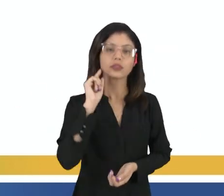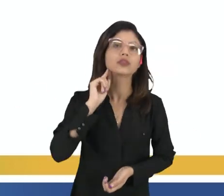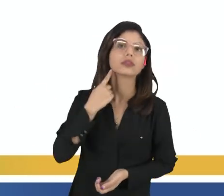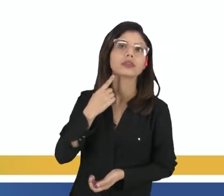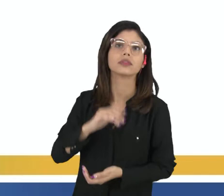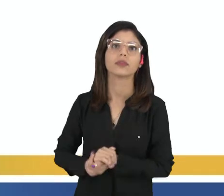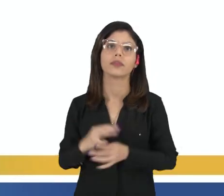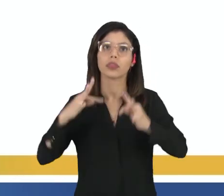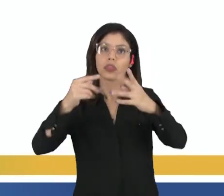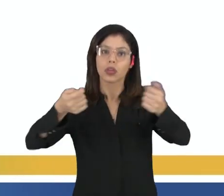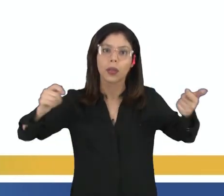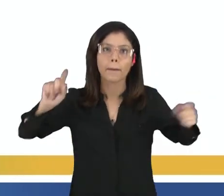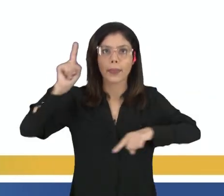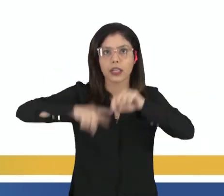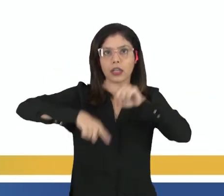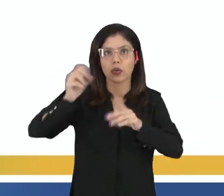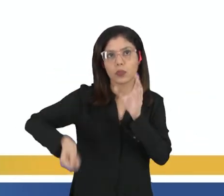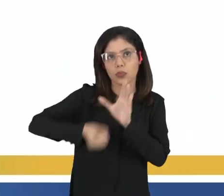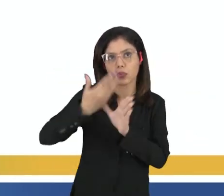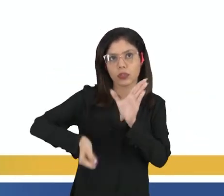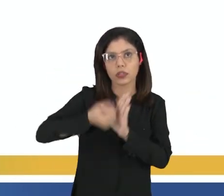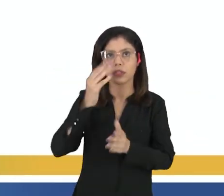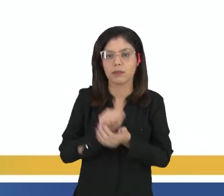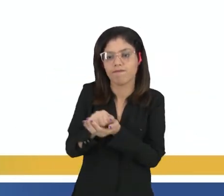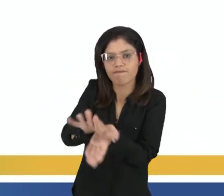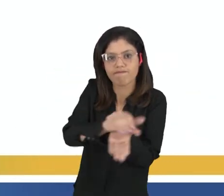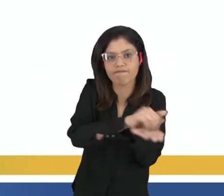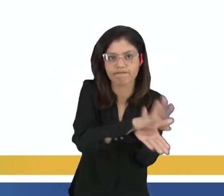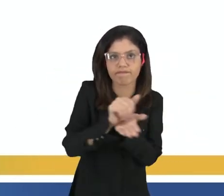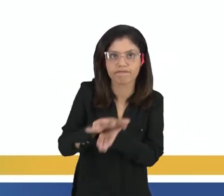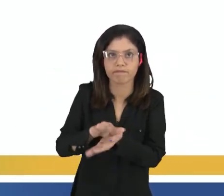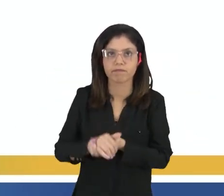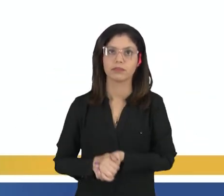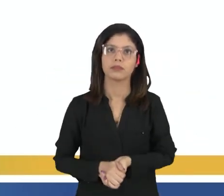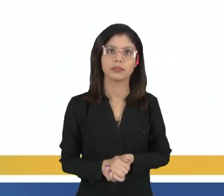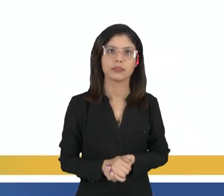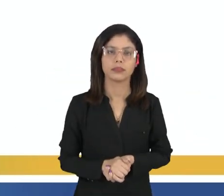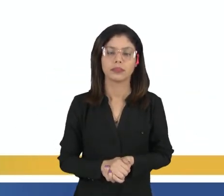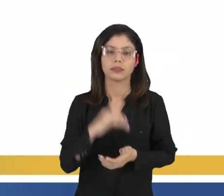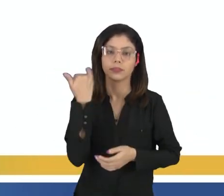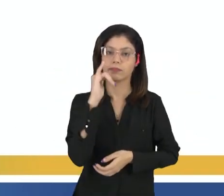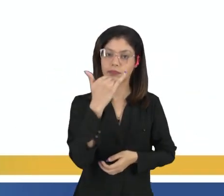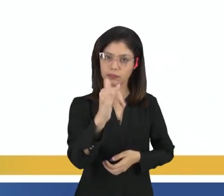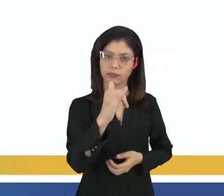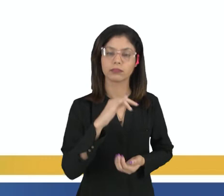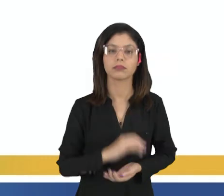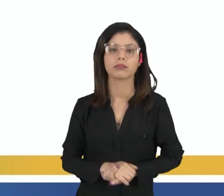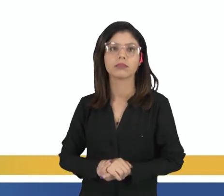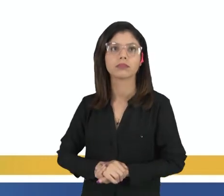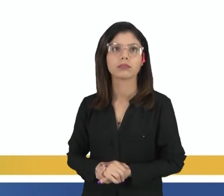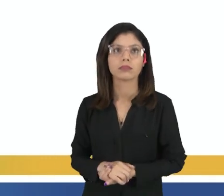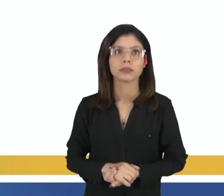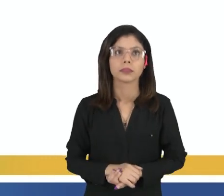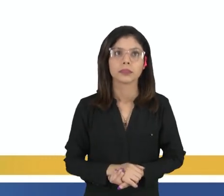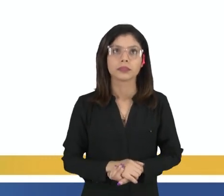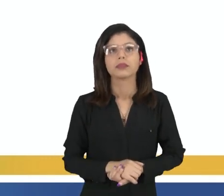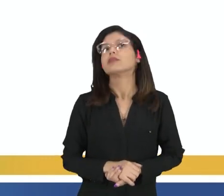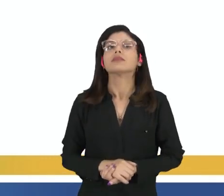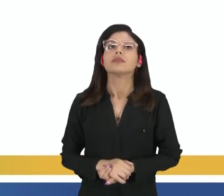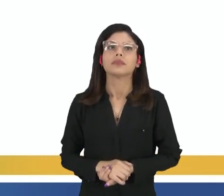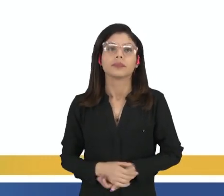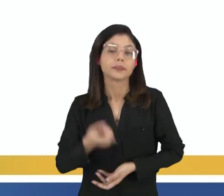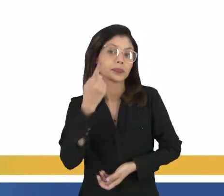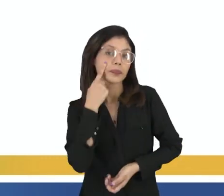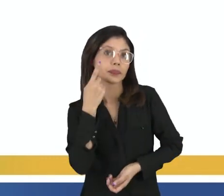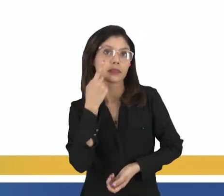eletrônico é todo resíduo, material produzido pelo descarte de equipamentos eletrônicos. E a gente vai estar